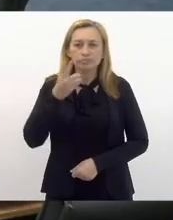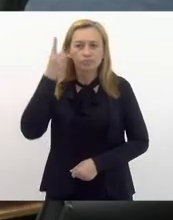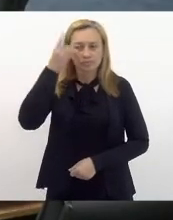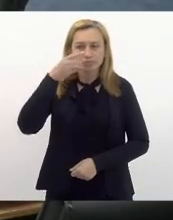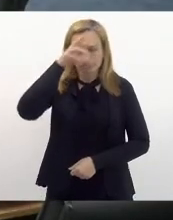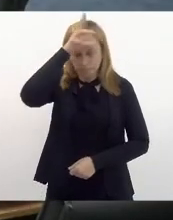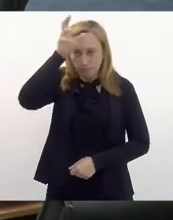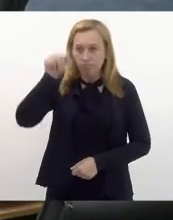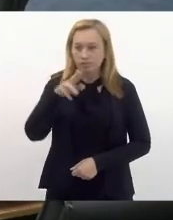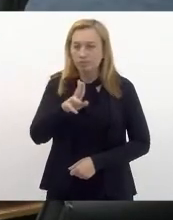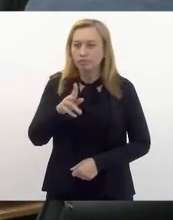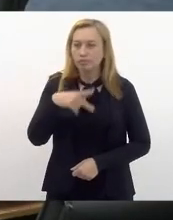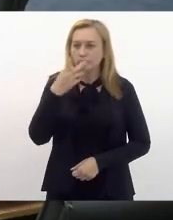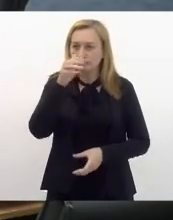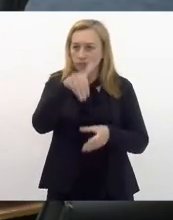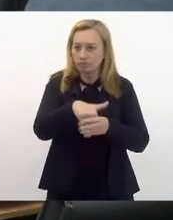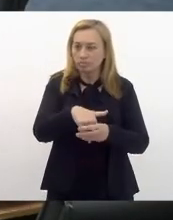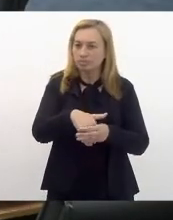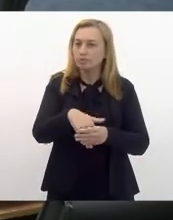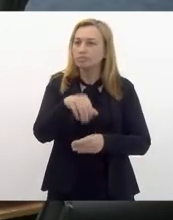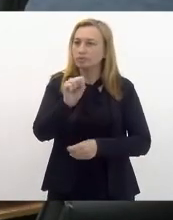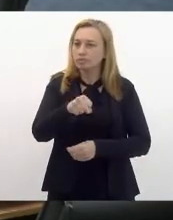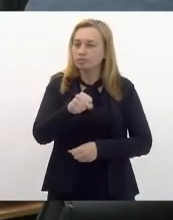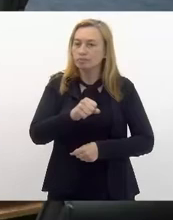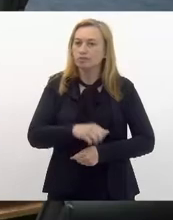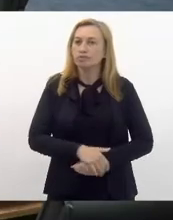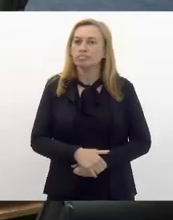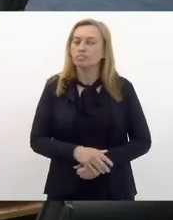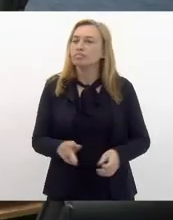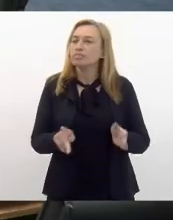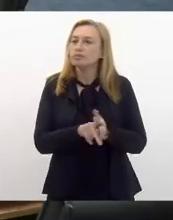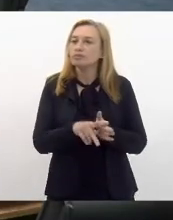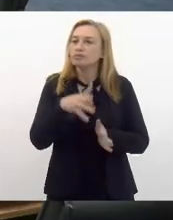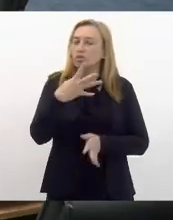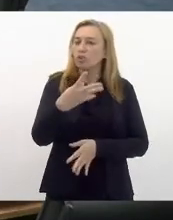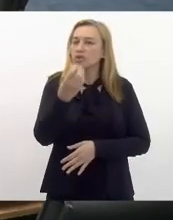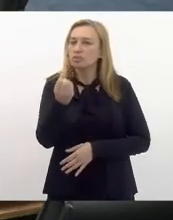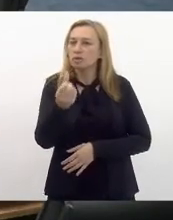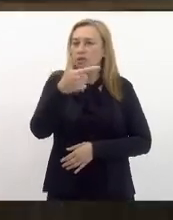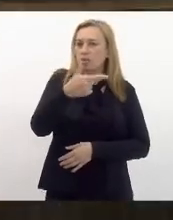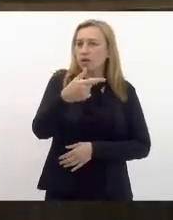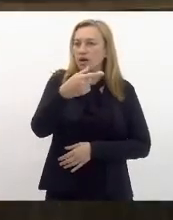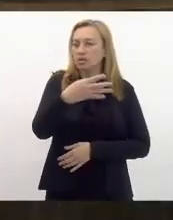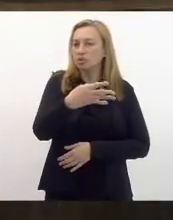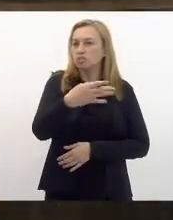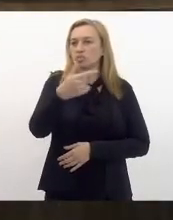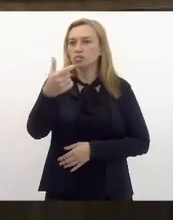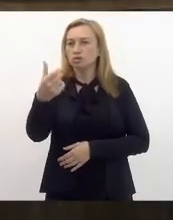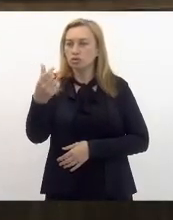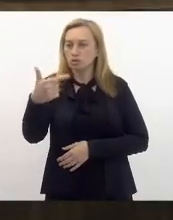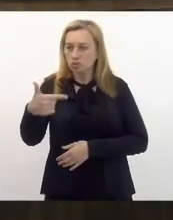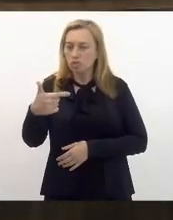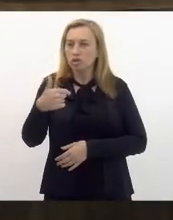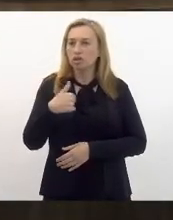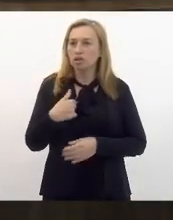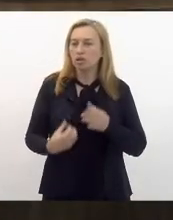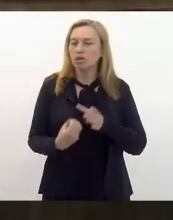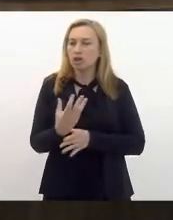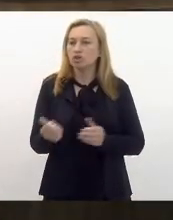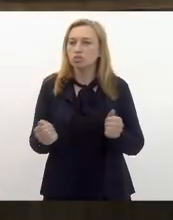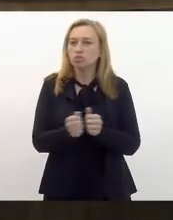eu quero declarar o voto favorável ao projeto 4642 do qual sou um dos autores